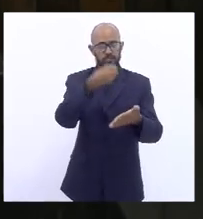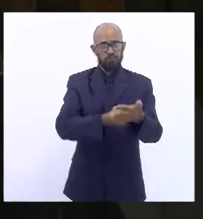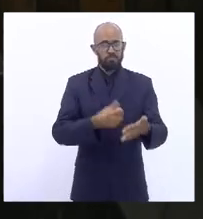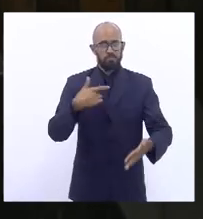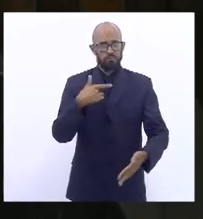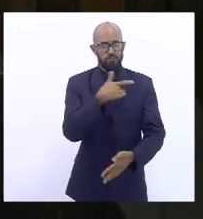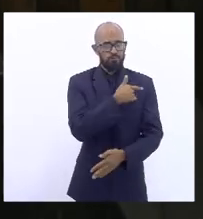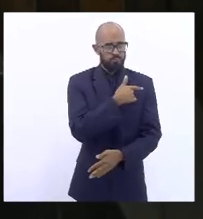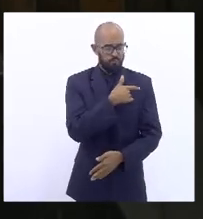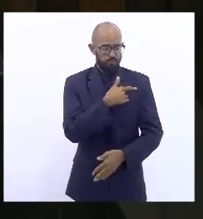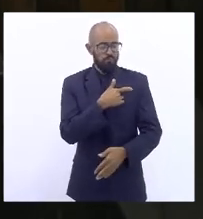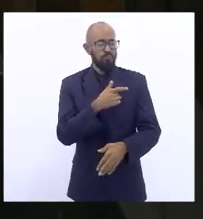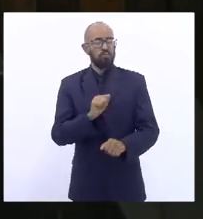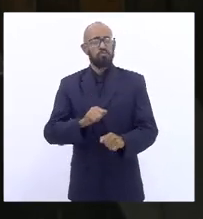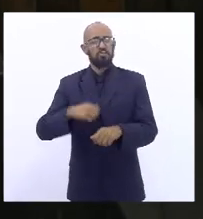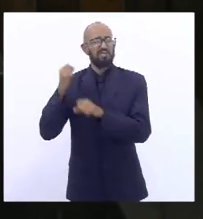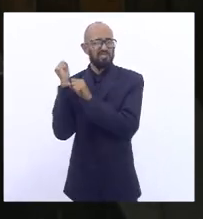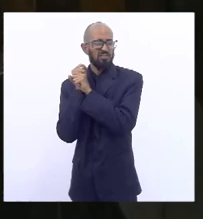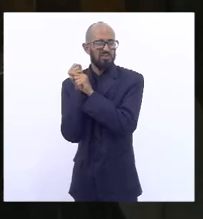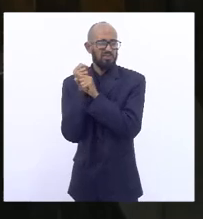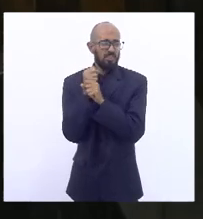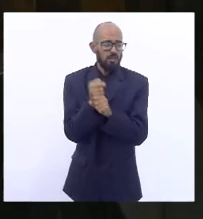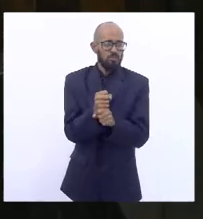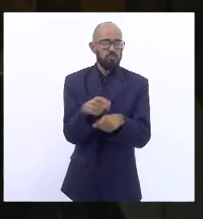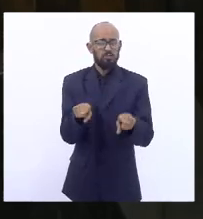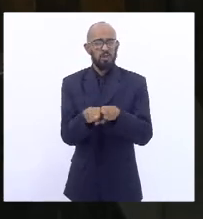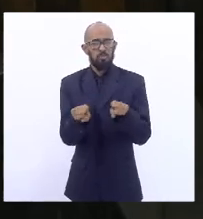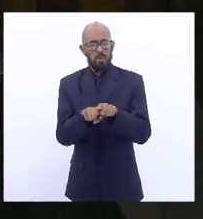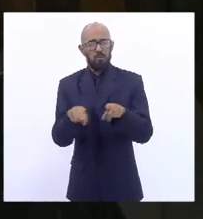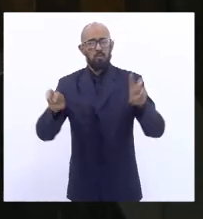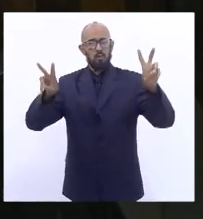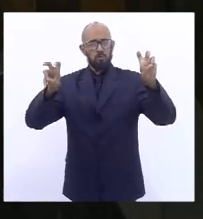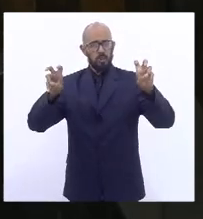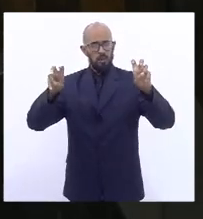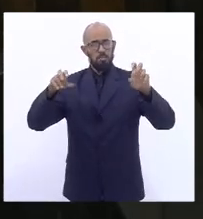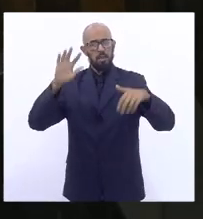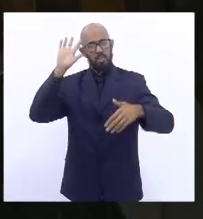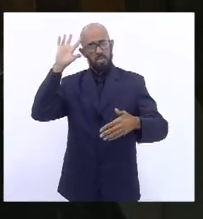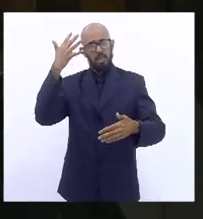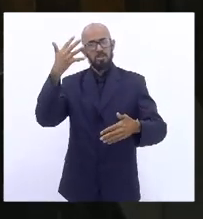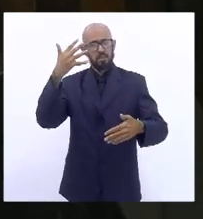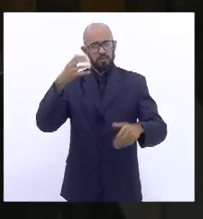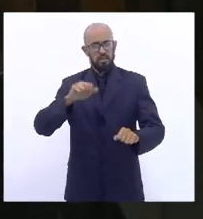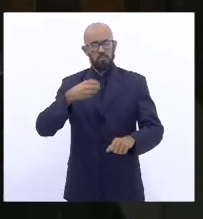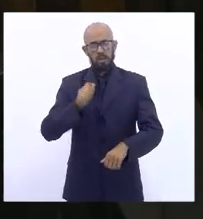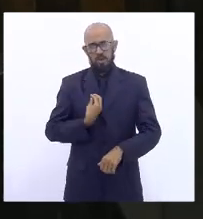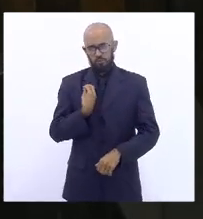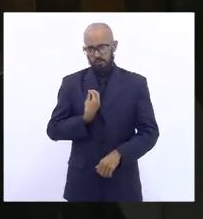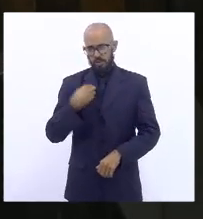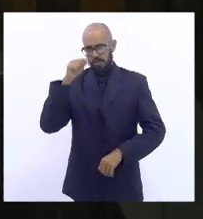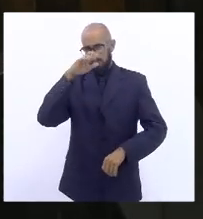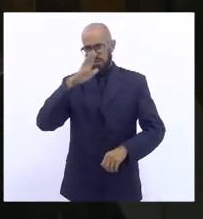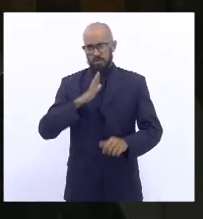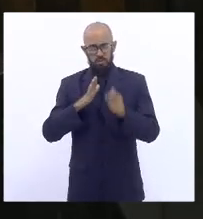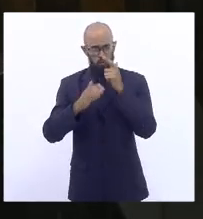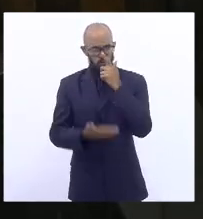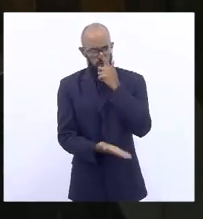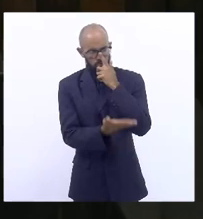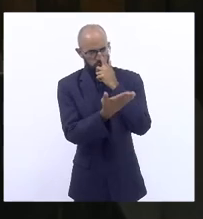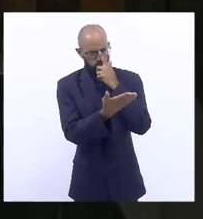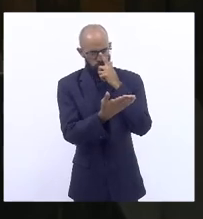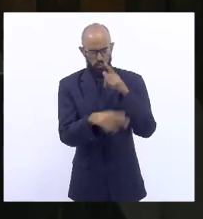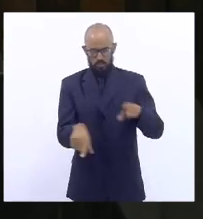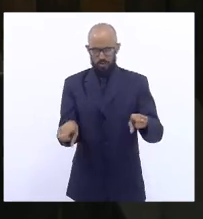que nos últimos anos foi um dos temas mais decisivos para a vida no Brasil e que Vossa Excelência